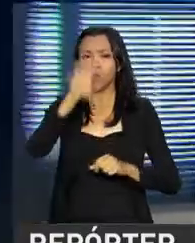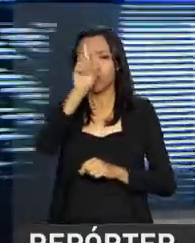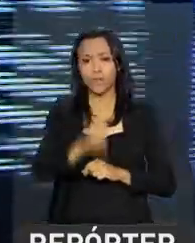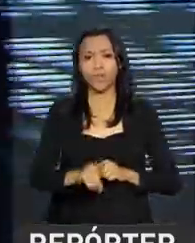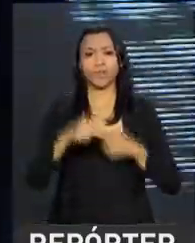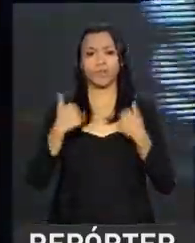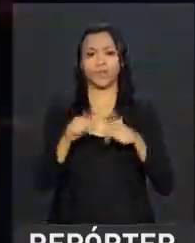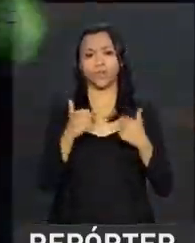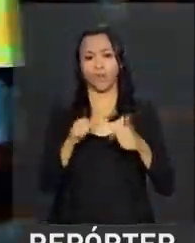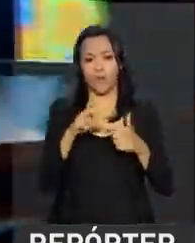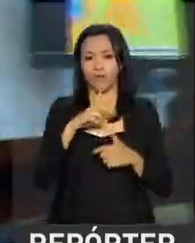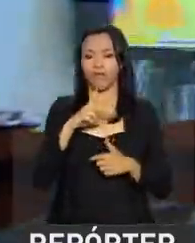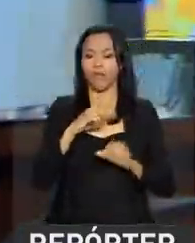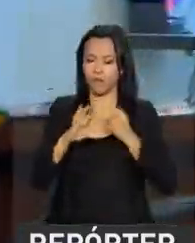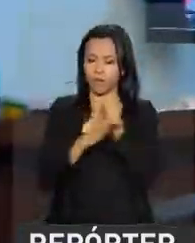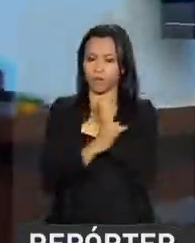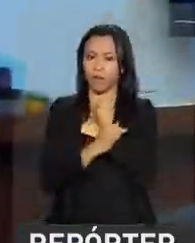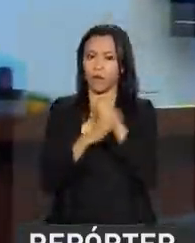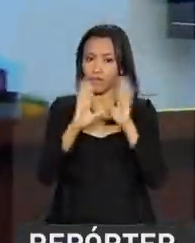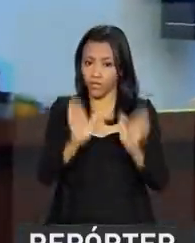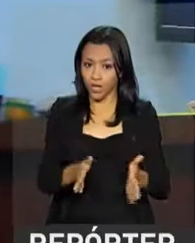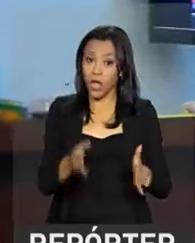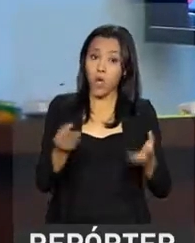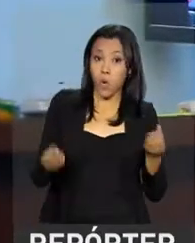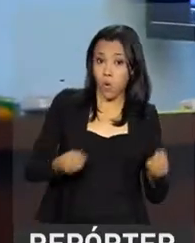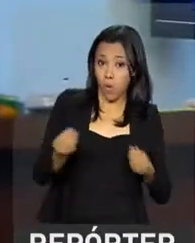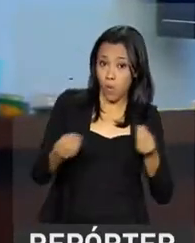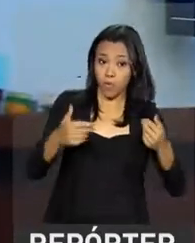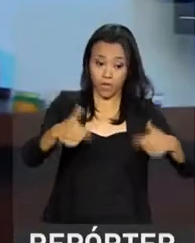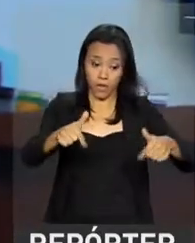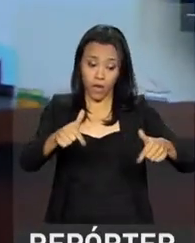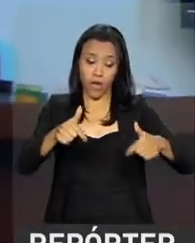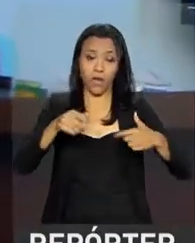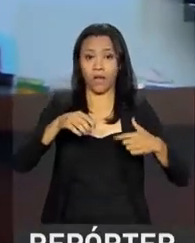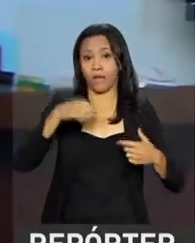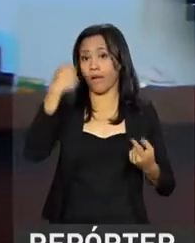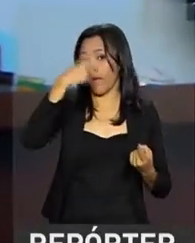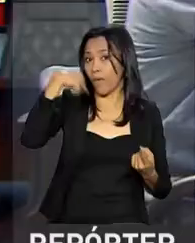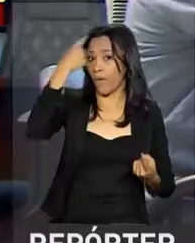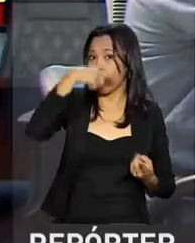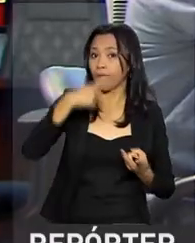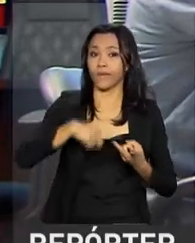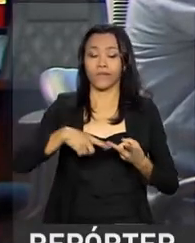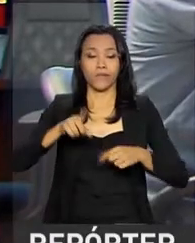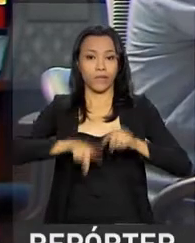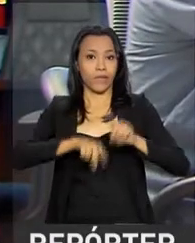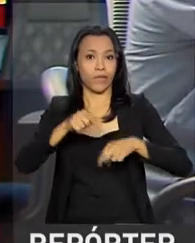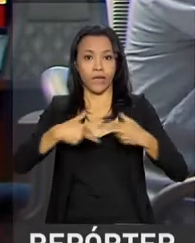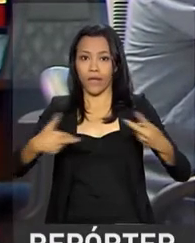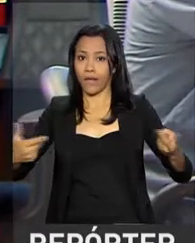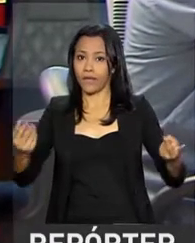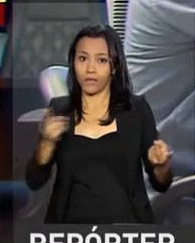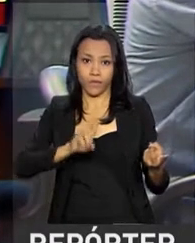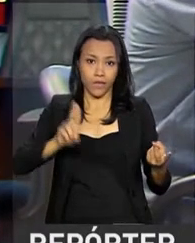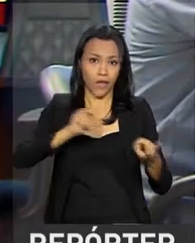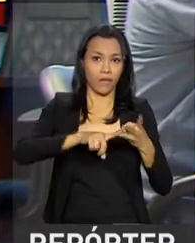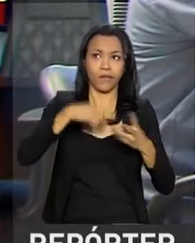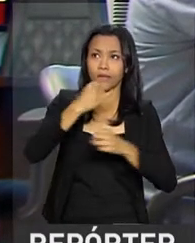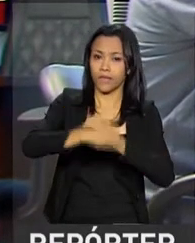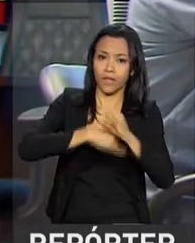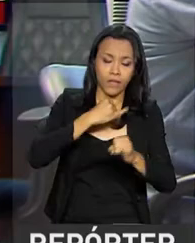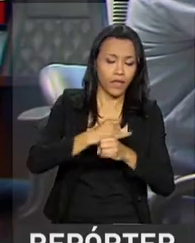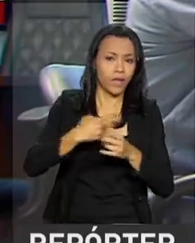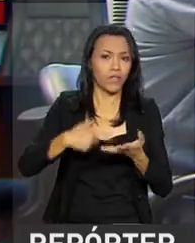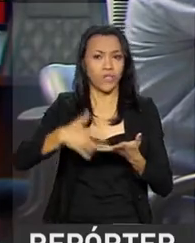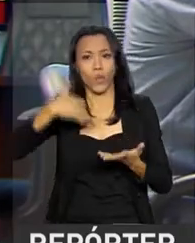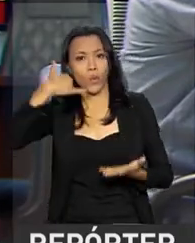previdenciários. A forma como o empregado vai desempenhar a função, como jornada, equipamentos utilizados e custos com internet e conta de